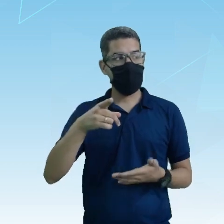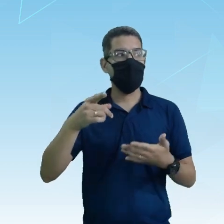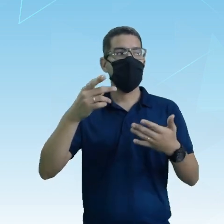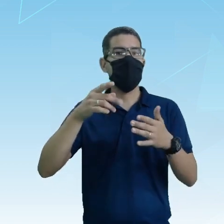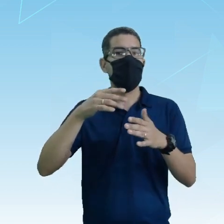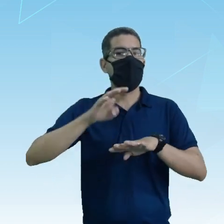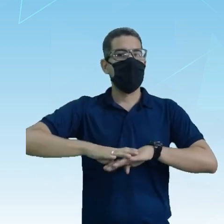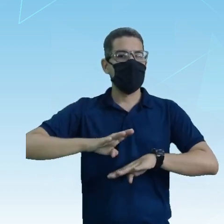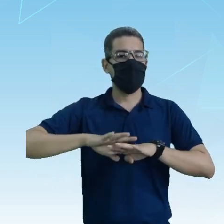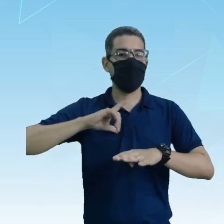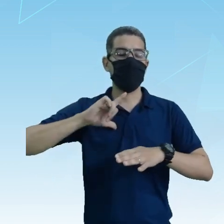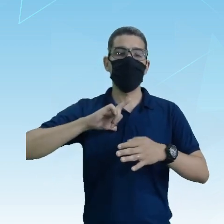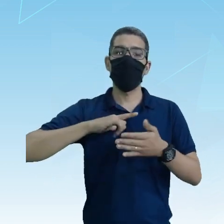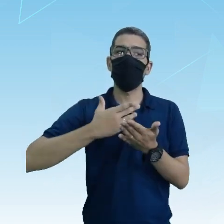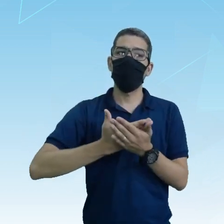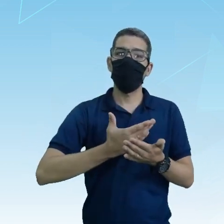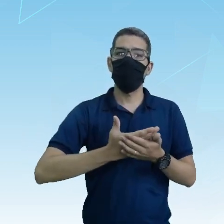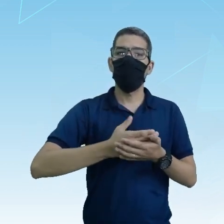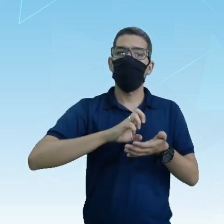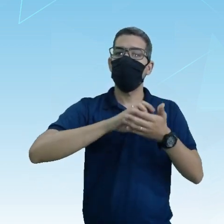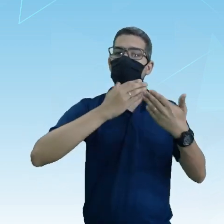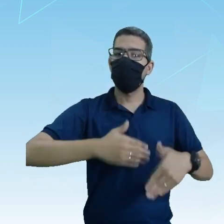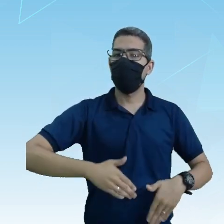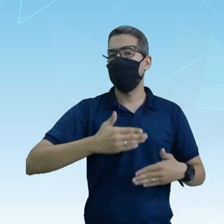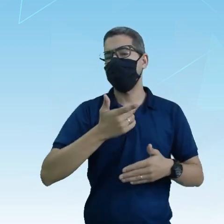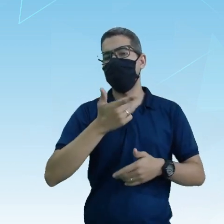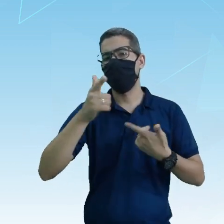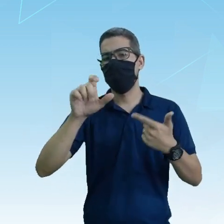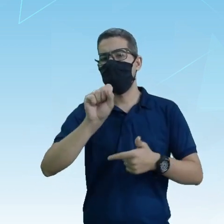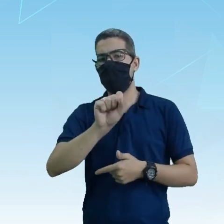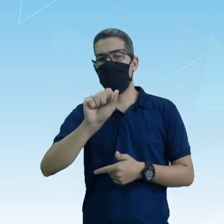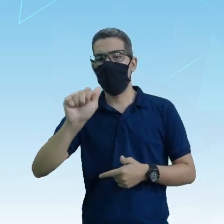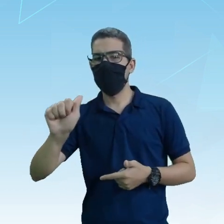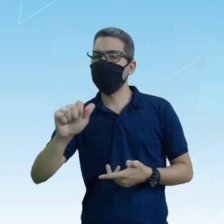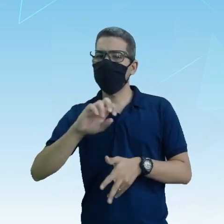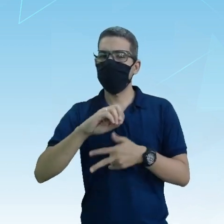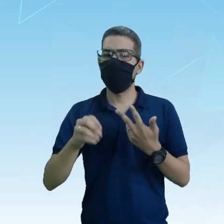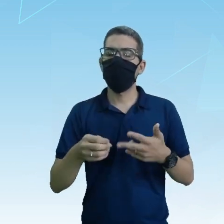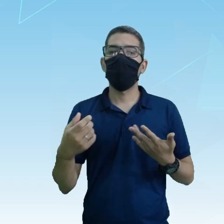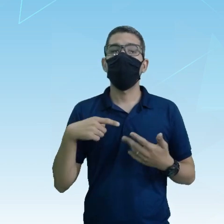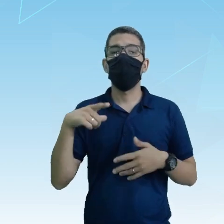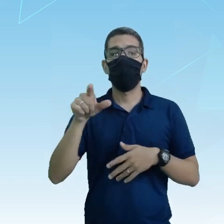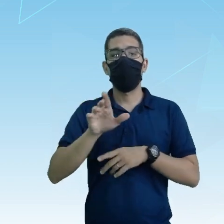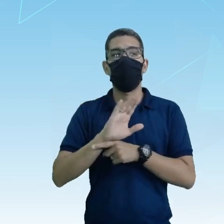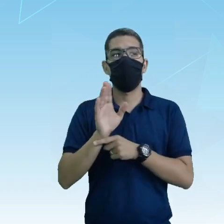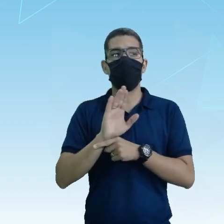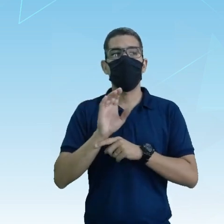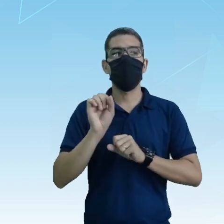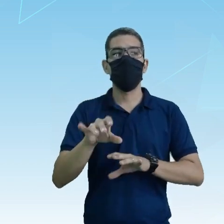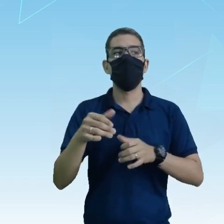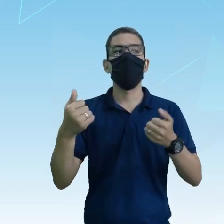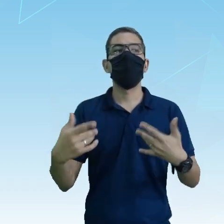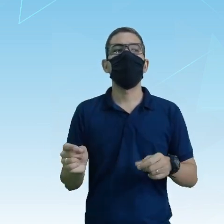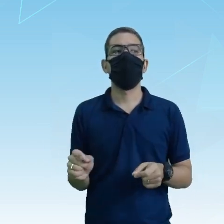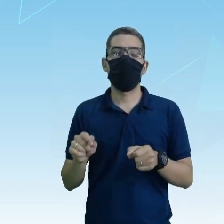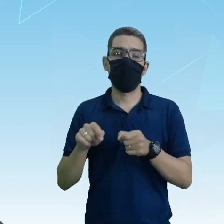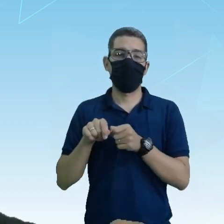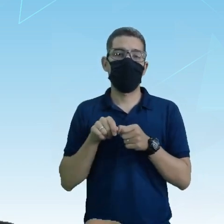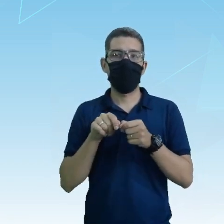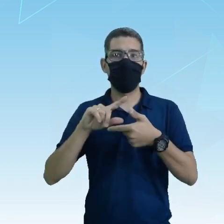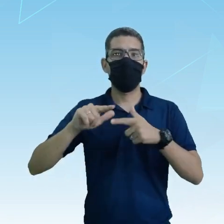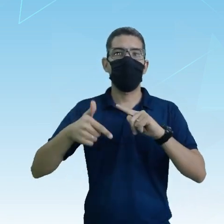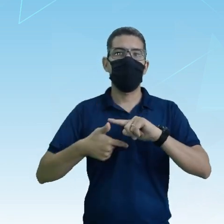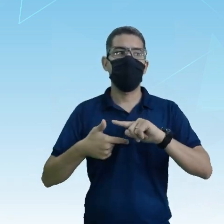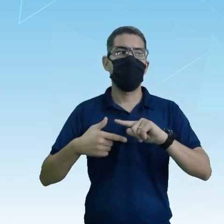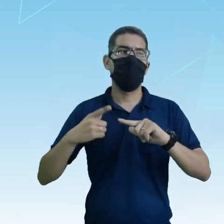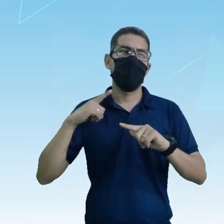concursos, para Enem, SSA, sejam bem-vindos, tá bom? Nossa videoaula de hoje vai falar sobre construções geométricas. O ideal é que eu tivesse